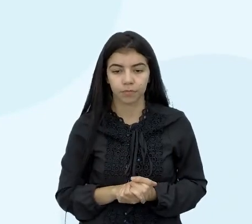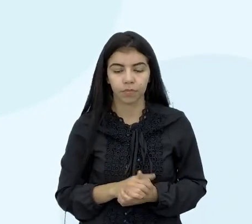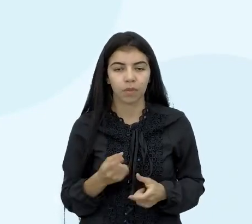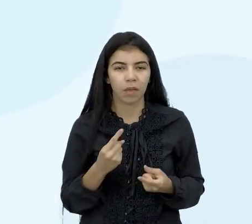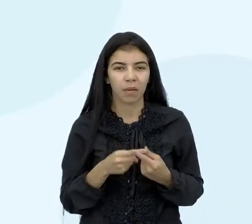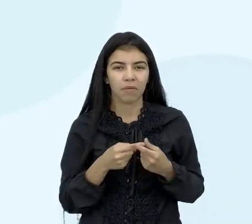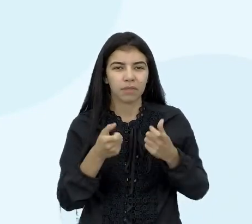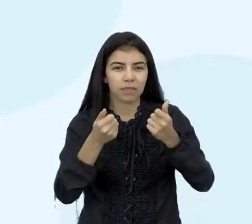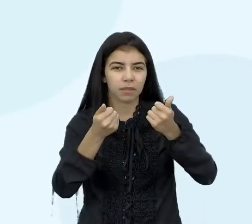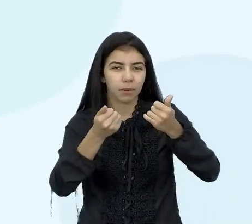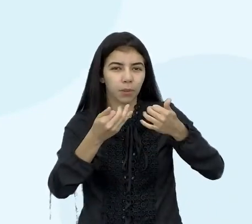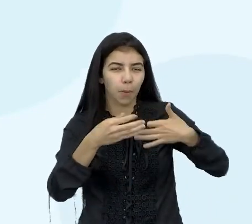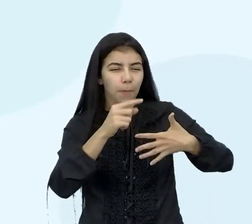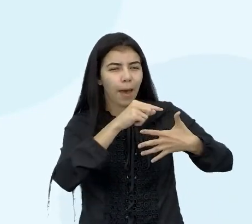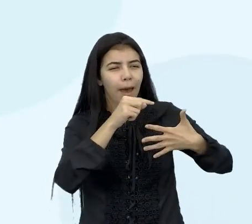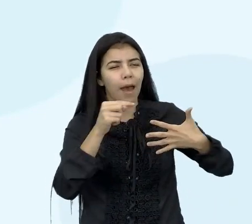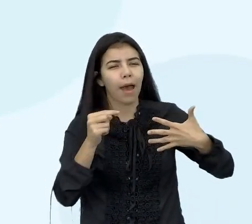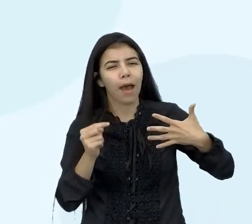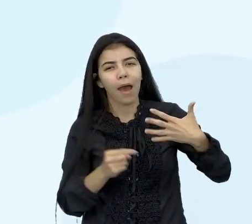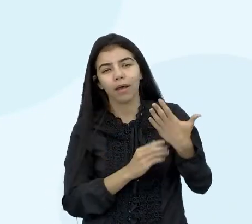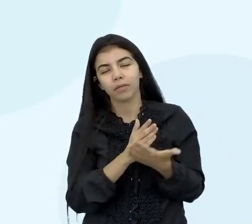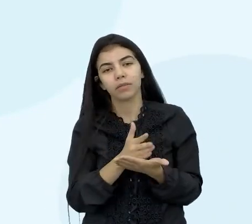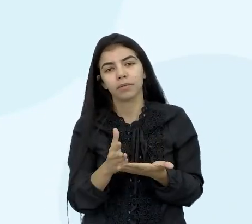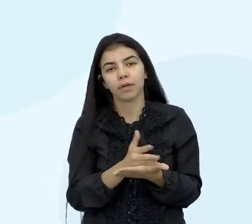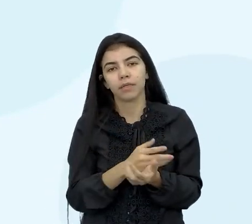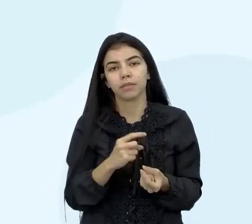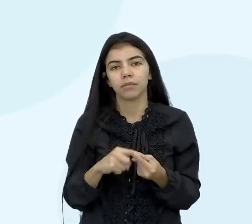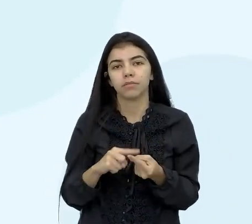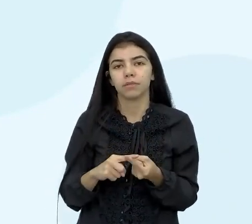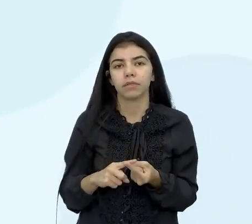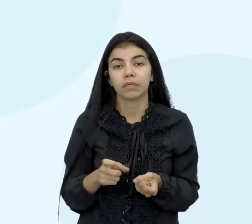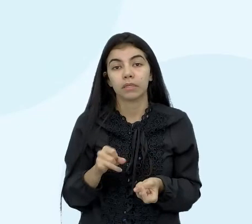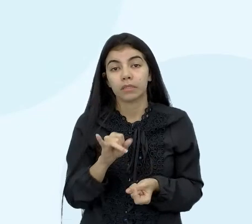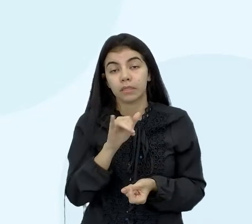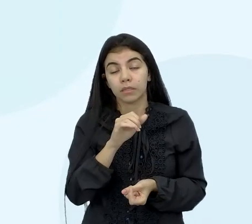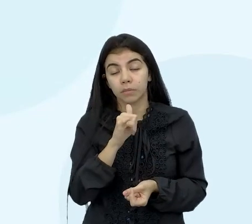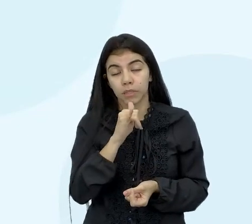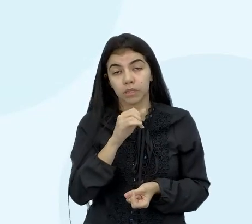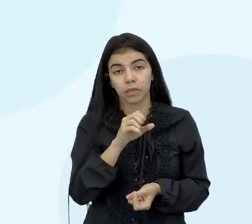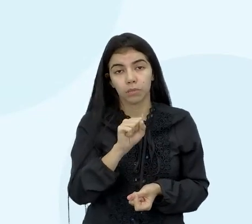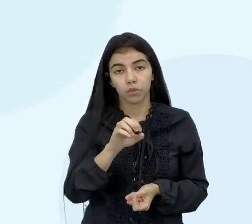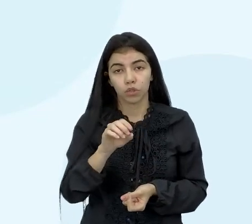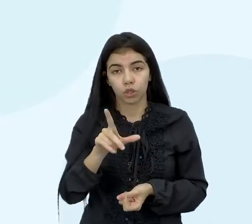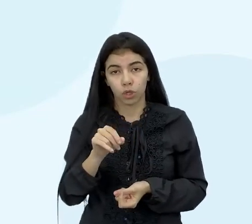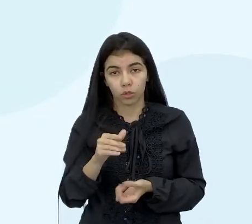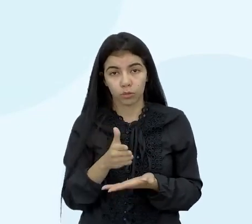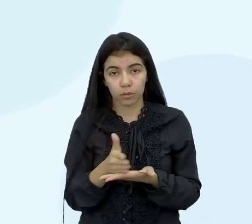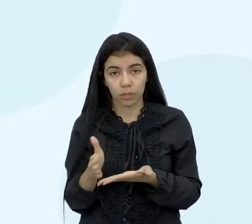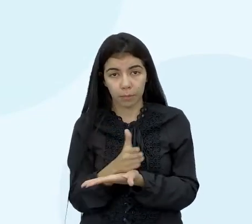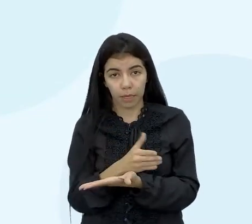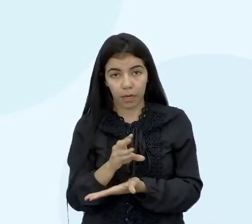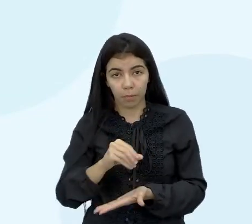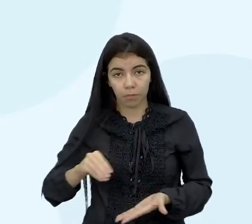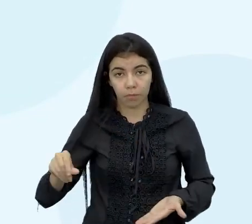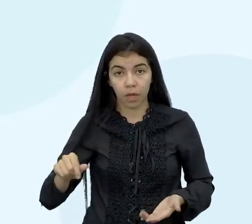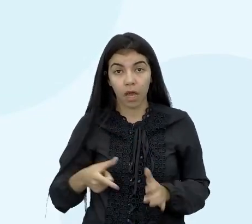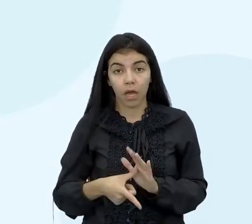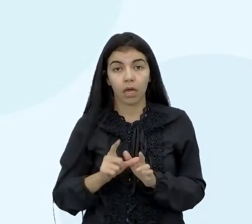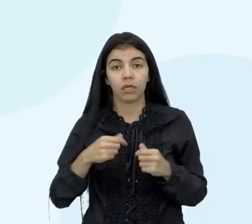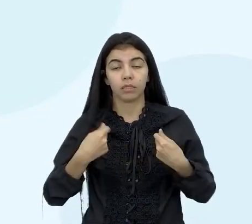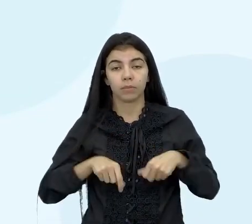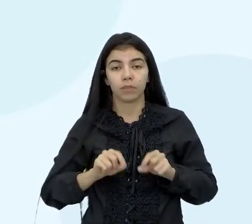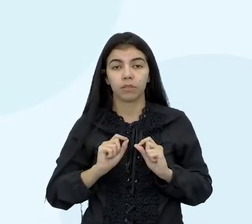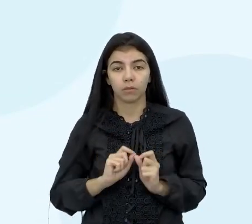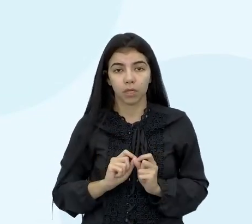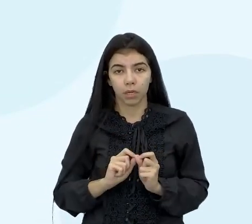explicou todo aquele processo de separação? Porque se você vai pegar uma amostra de solo para fazer separação, você precisa analisar o que tem